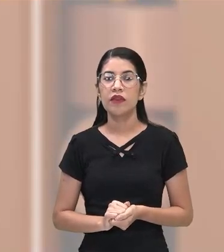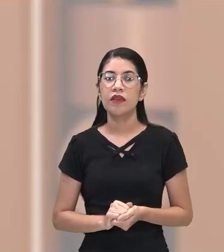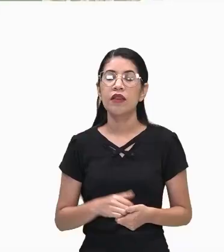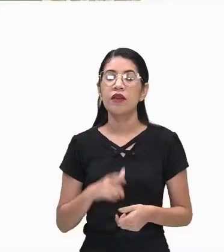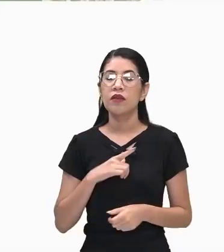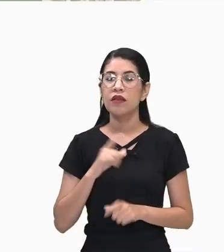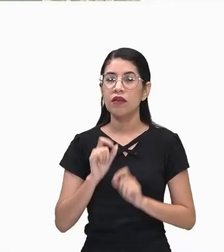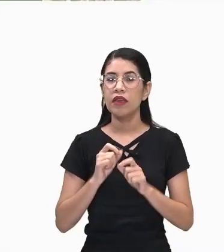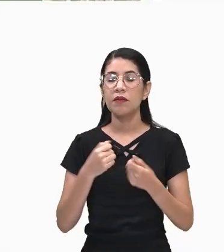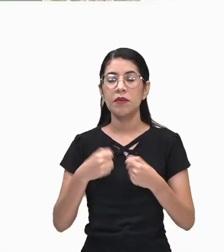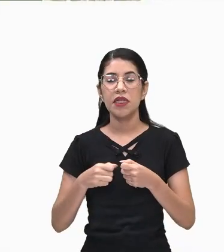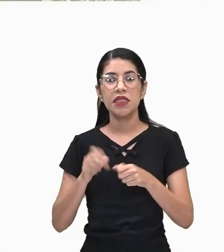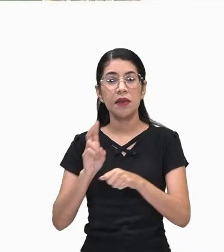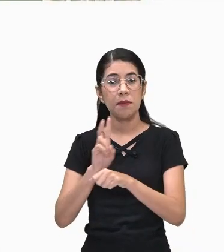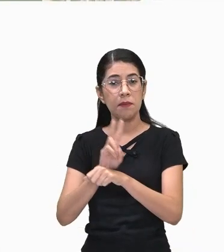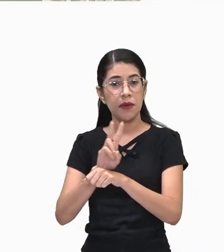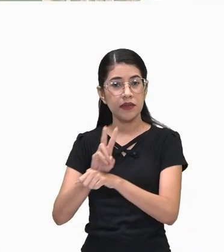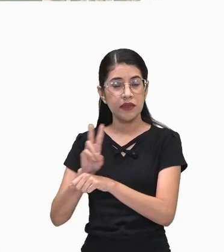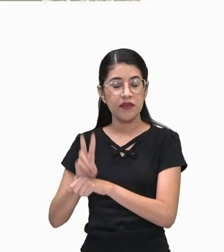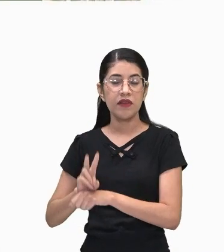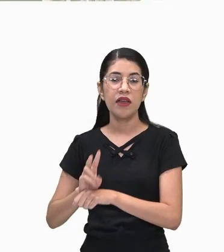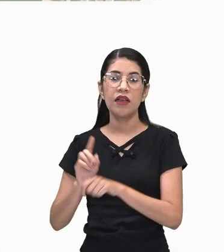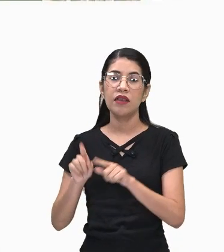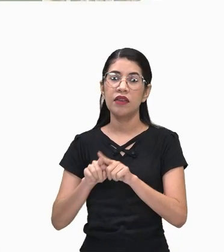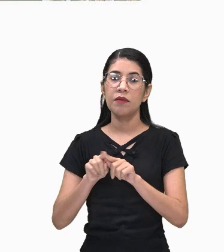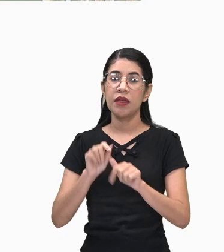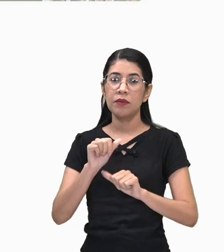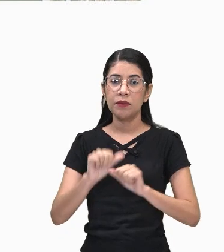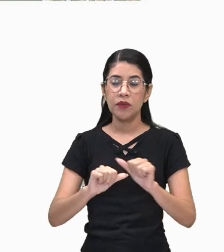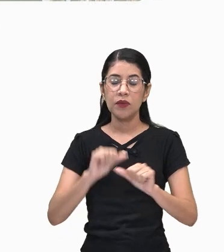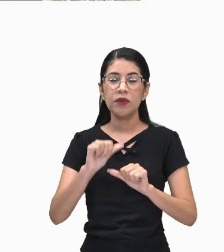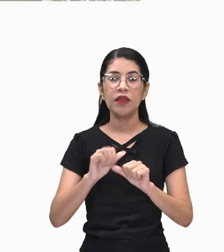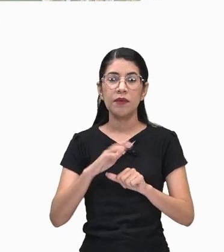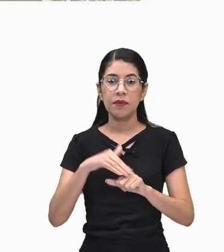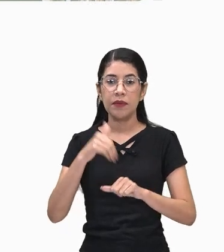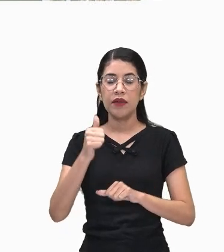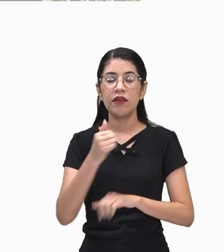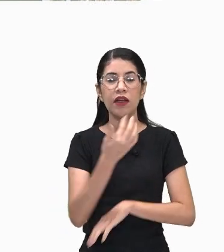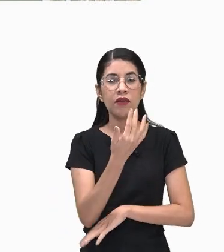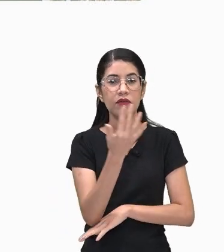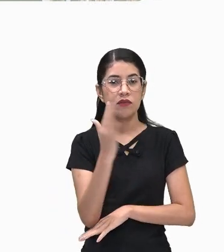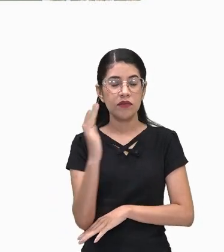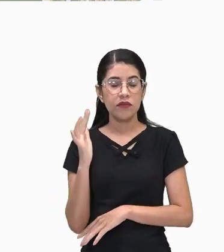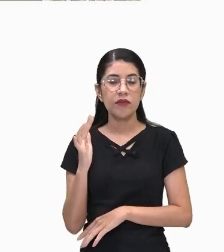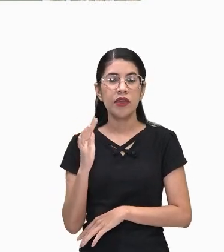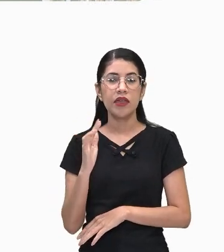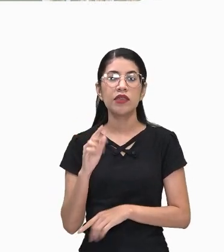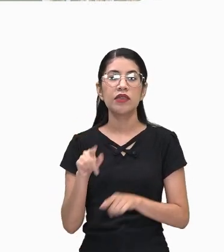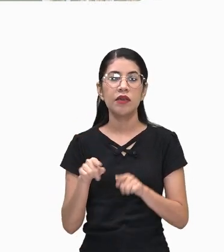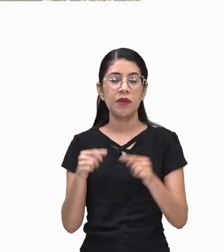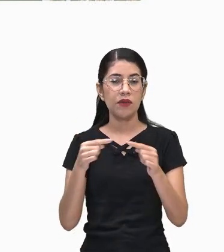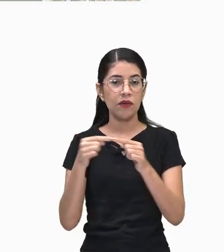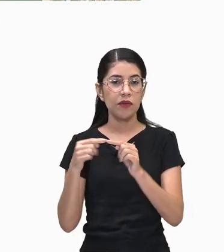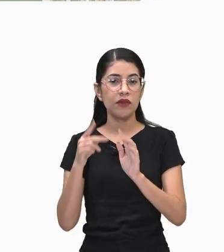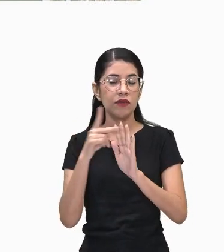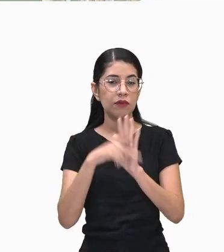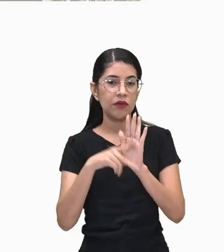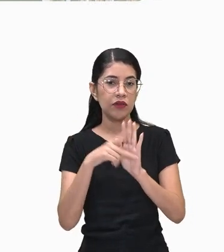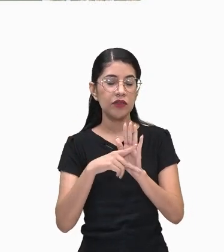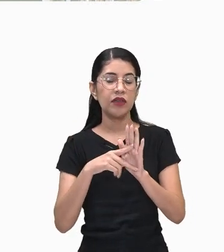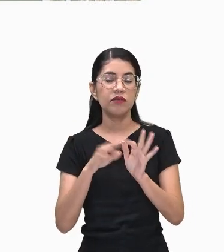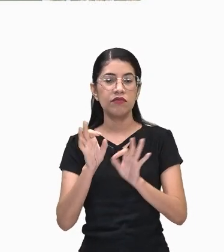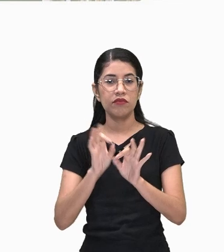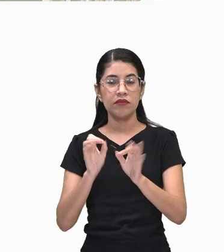de preservar e de restaurar os sistemas ambientais como parte do plano diretor, promover a